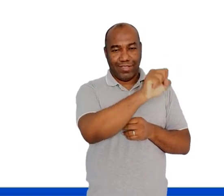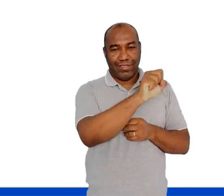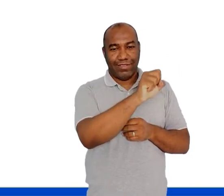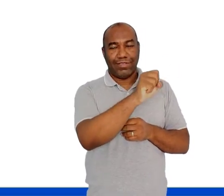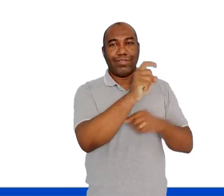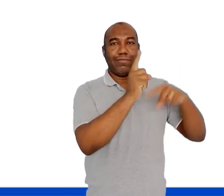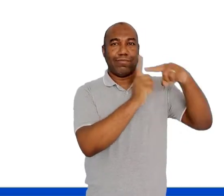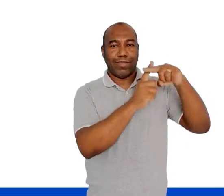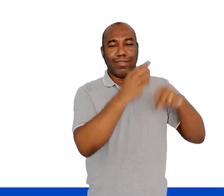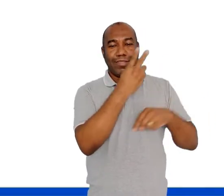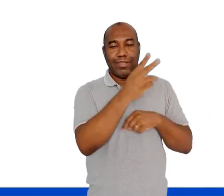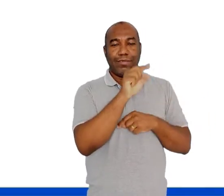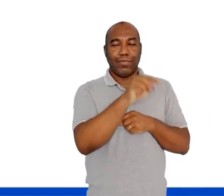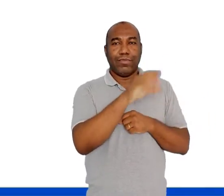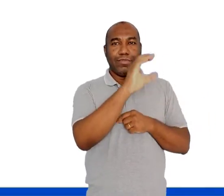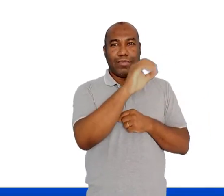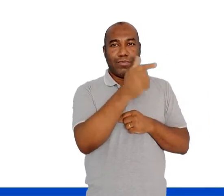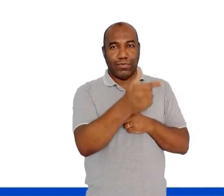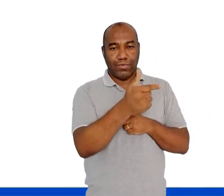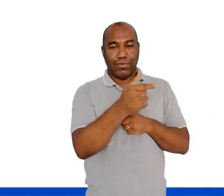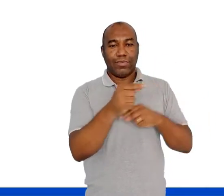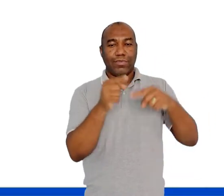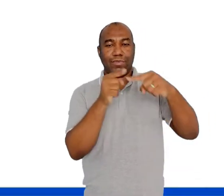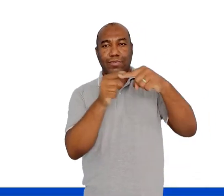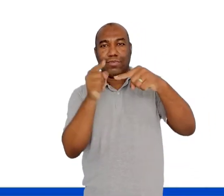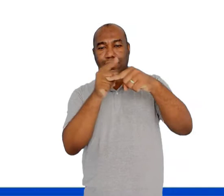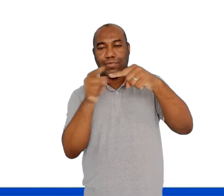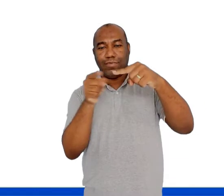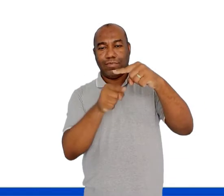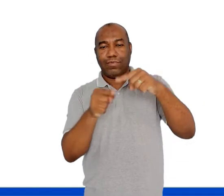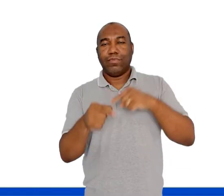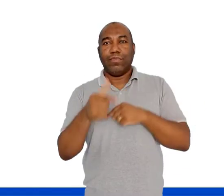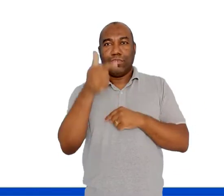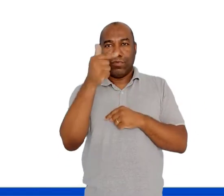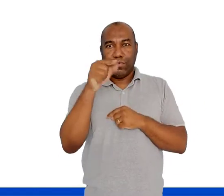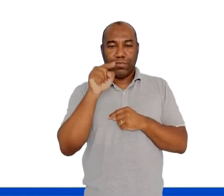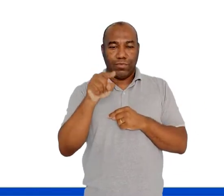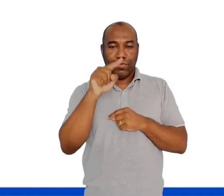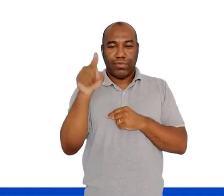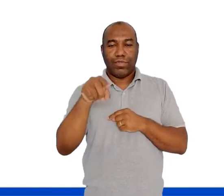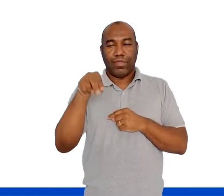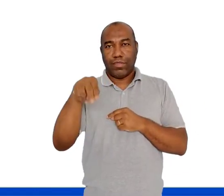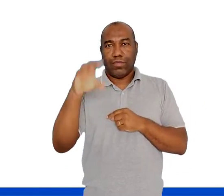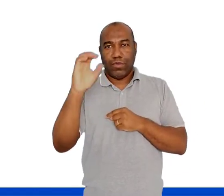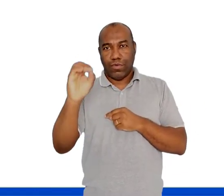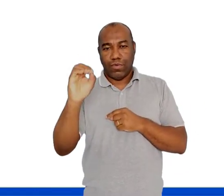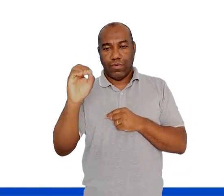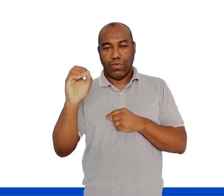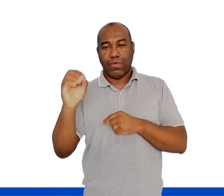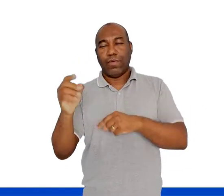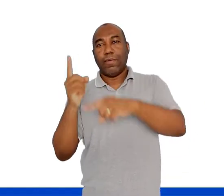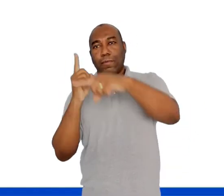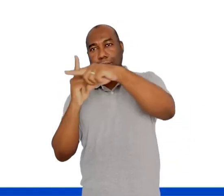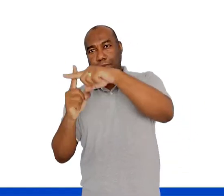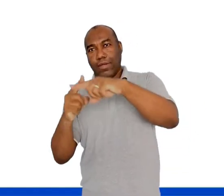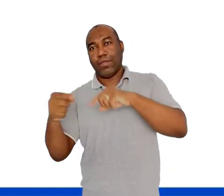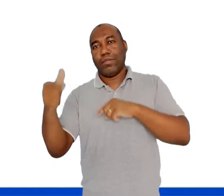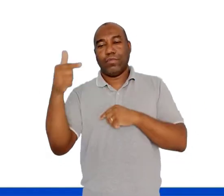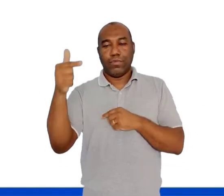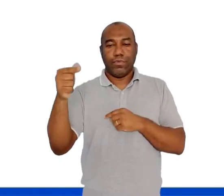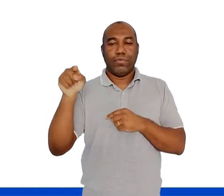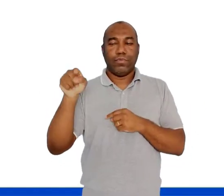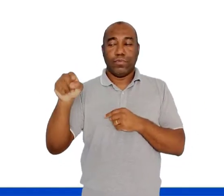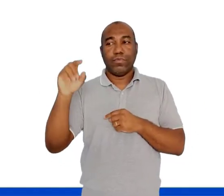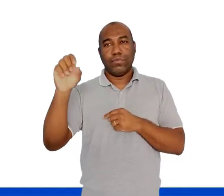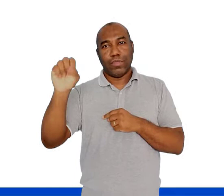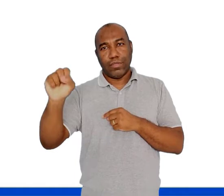3O2, reação química formada, né, setinha de formação, 2ZNO mais 2SO2. Então,